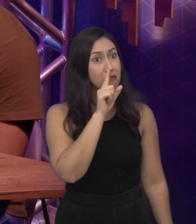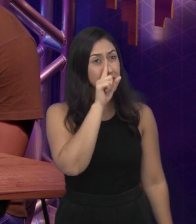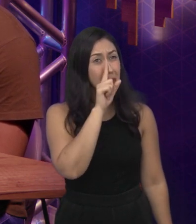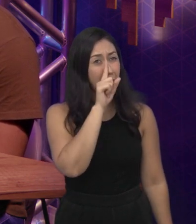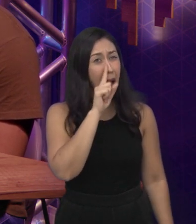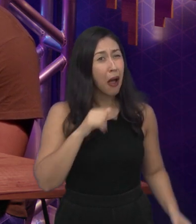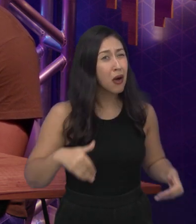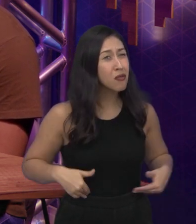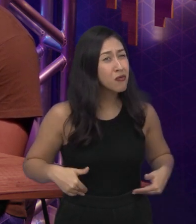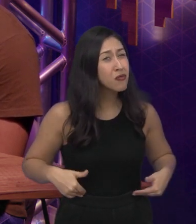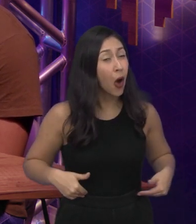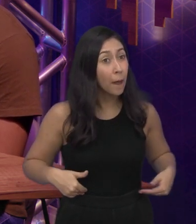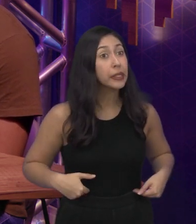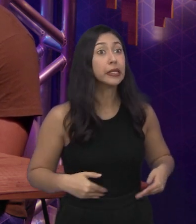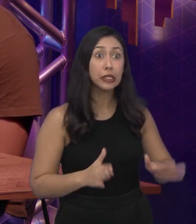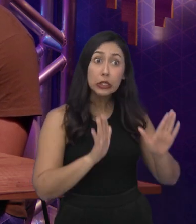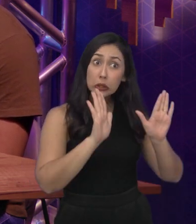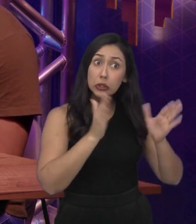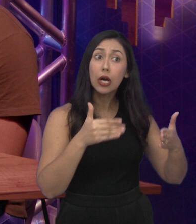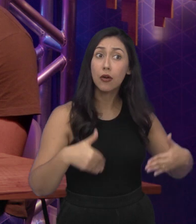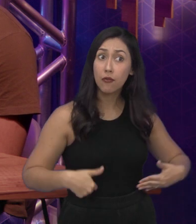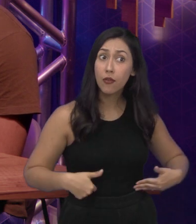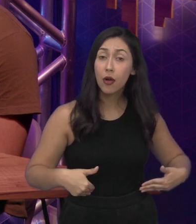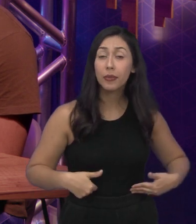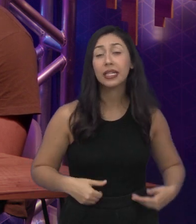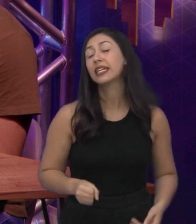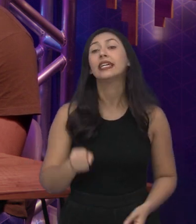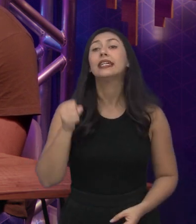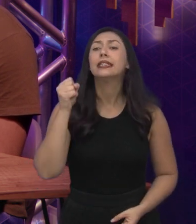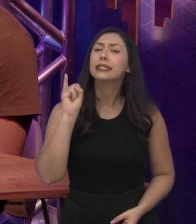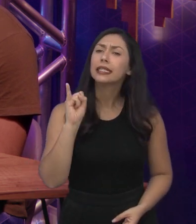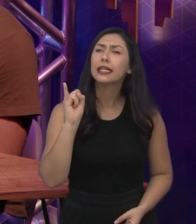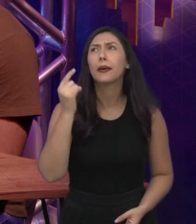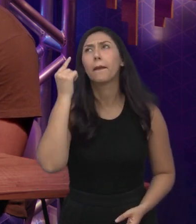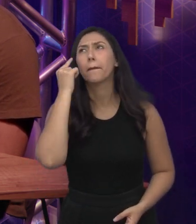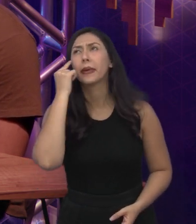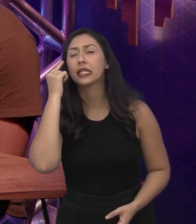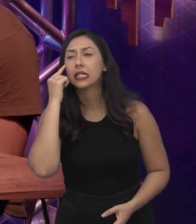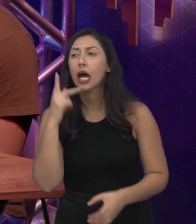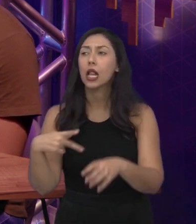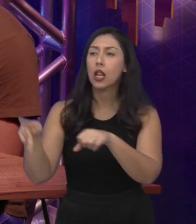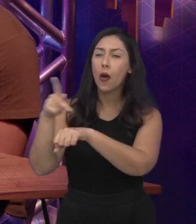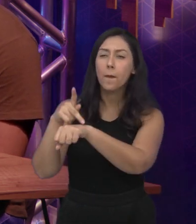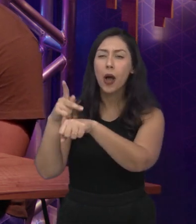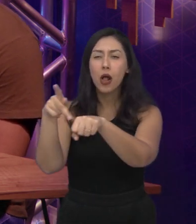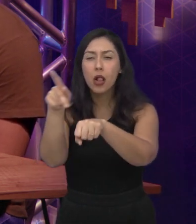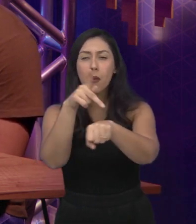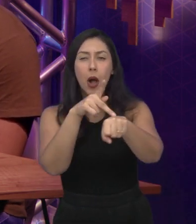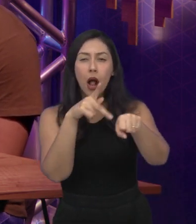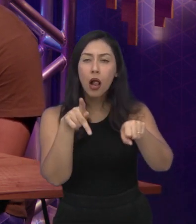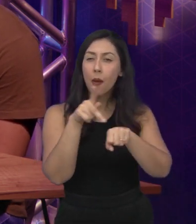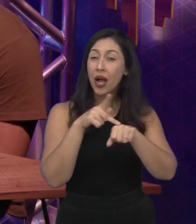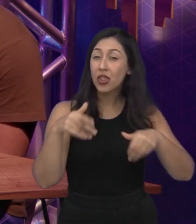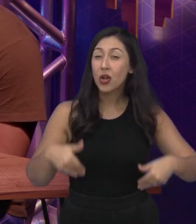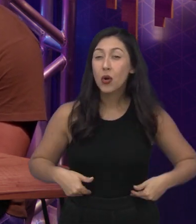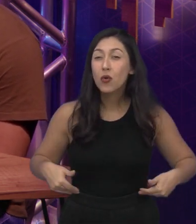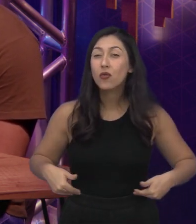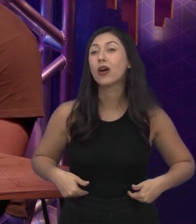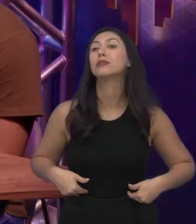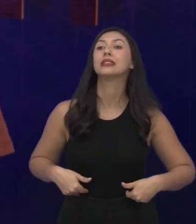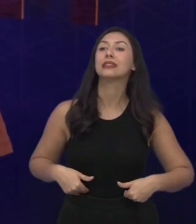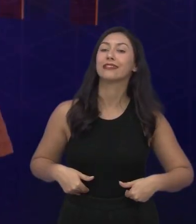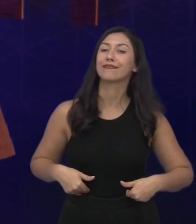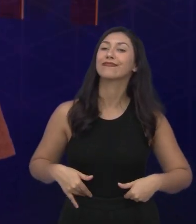correndo risco de passar fome e está passando fome. E se a gente for levar em consideração, esses países, muitos países que enfrentam a